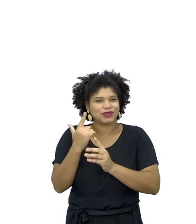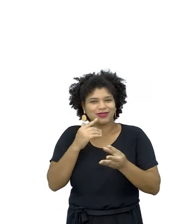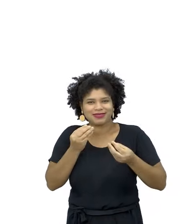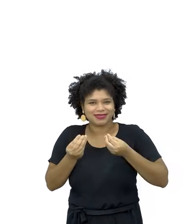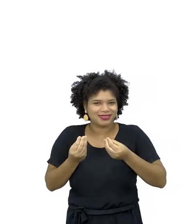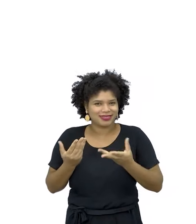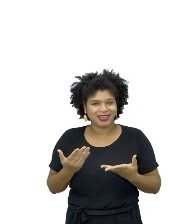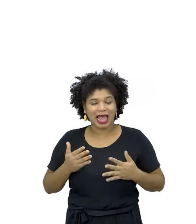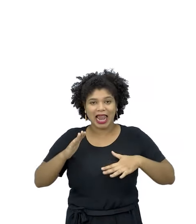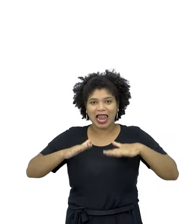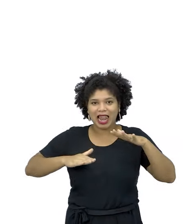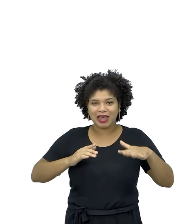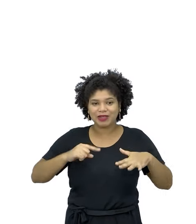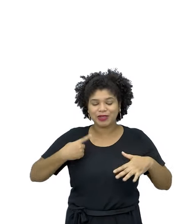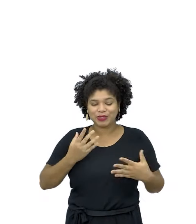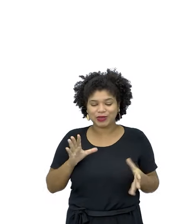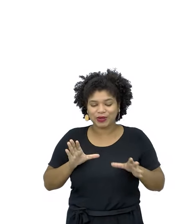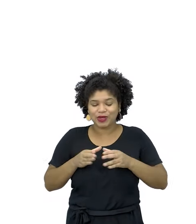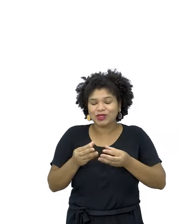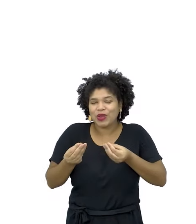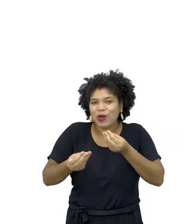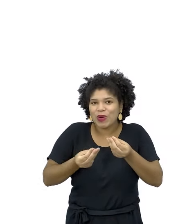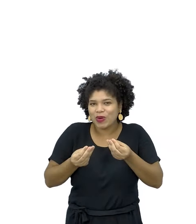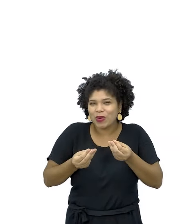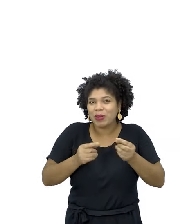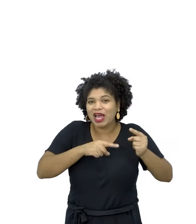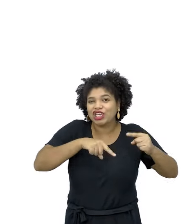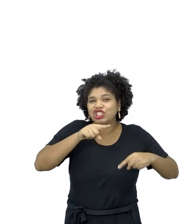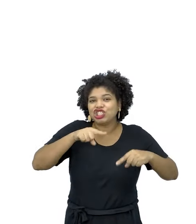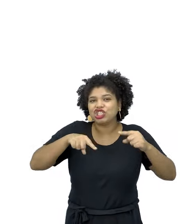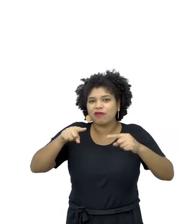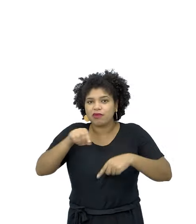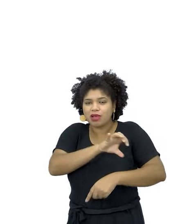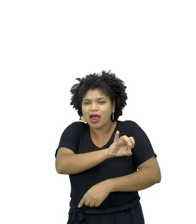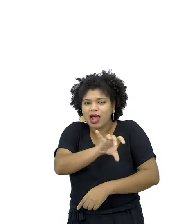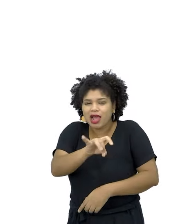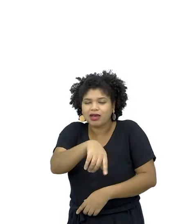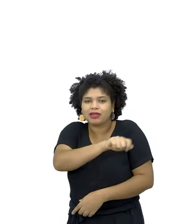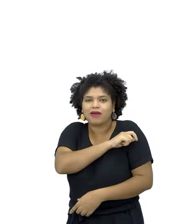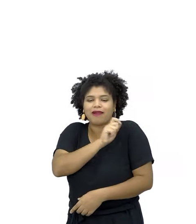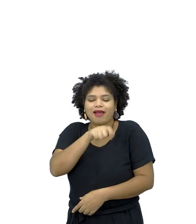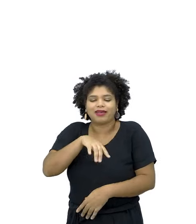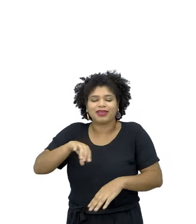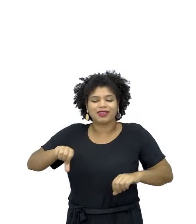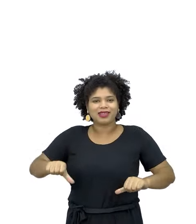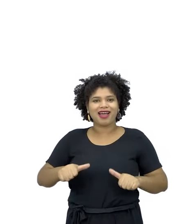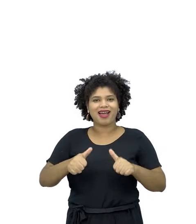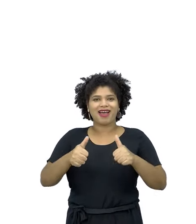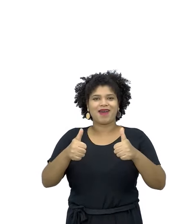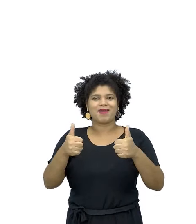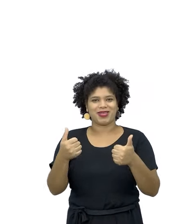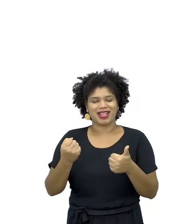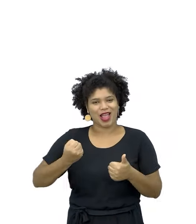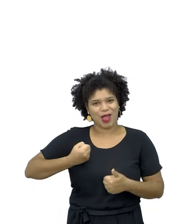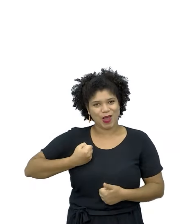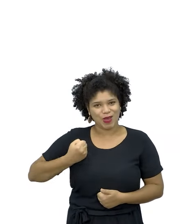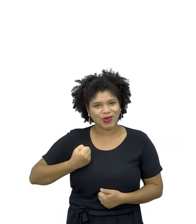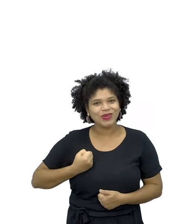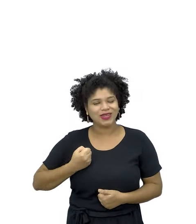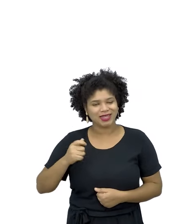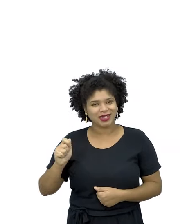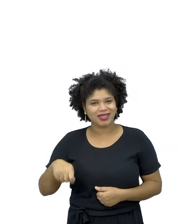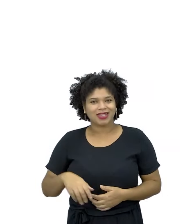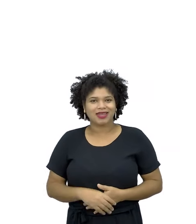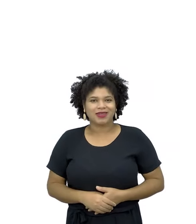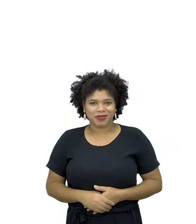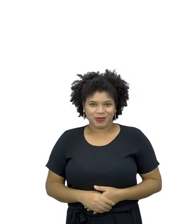de como a nossa turma está, qual o nível dessa turma para a gente poder aprimorar um pouquinho mais esses números racionais e irracionais. Por